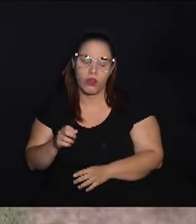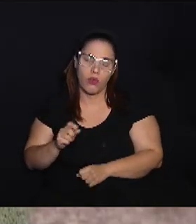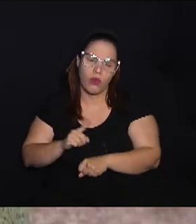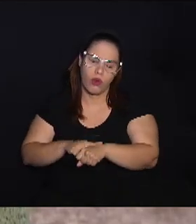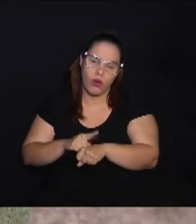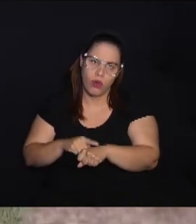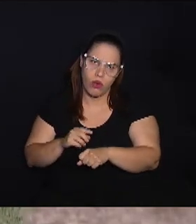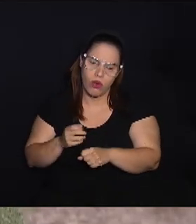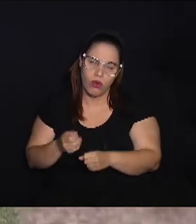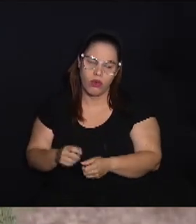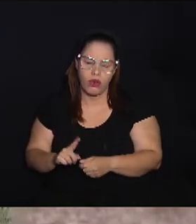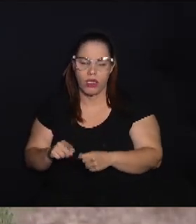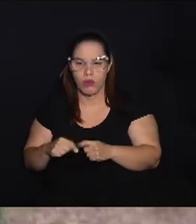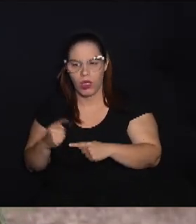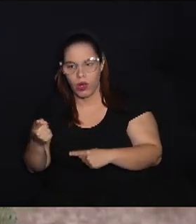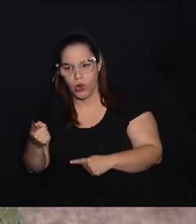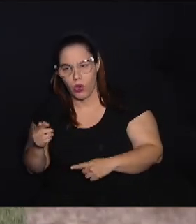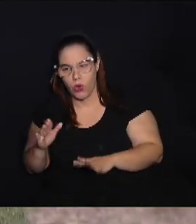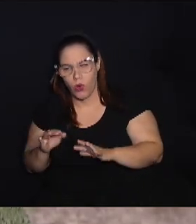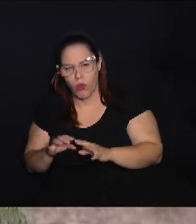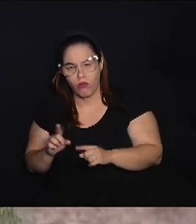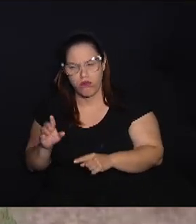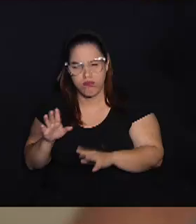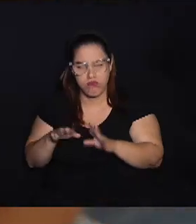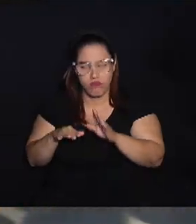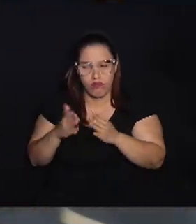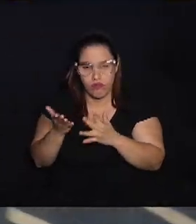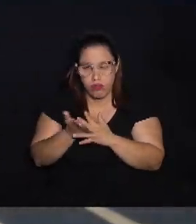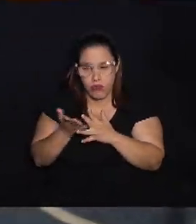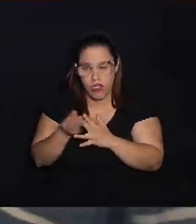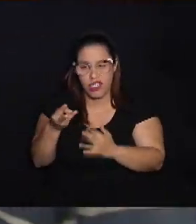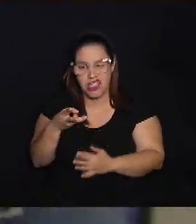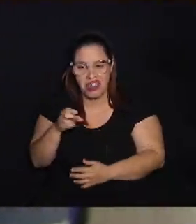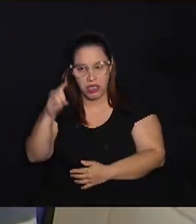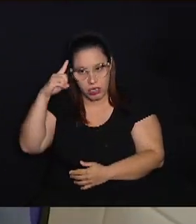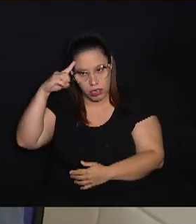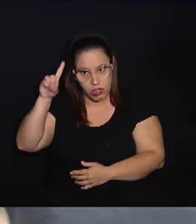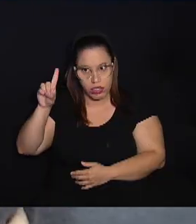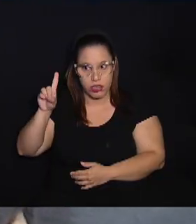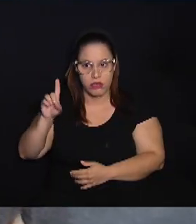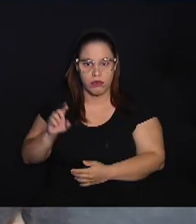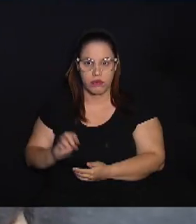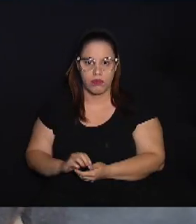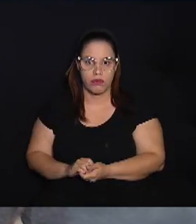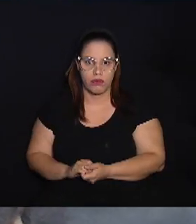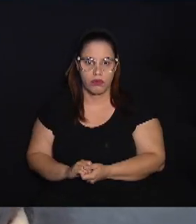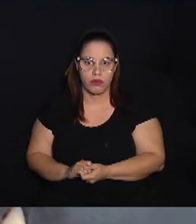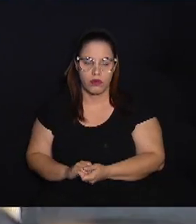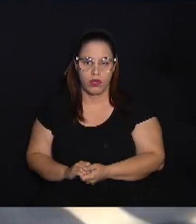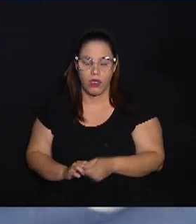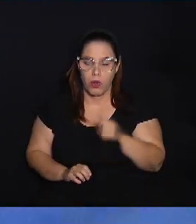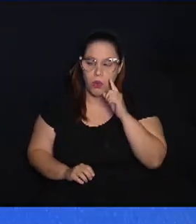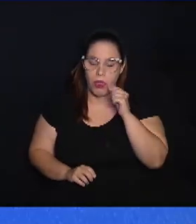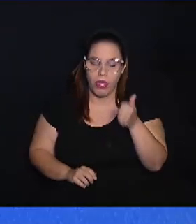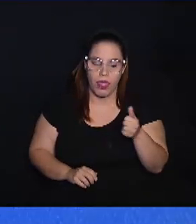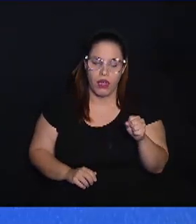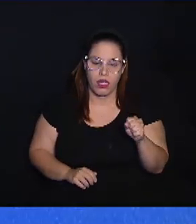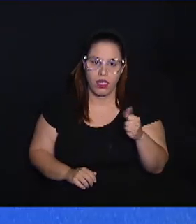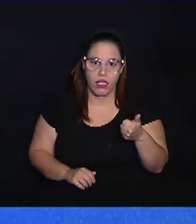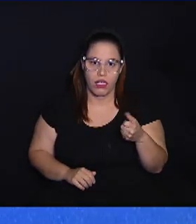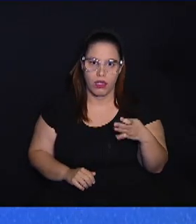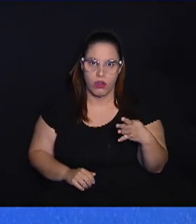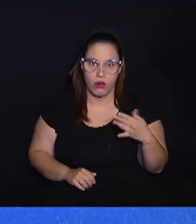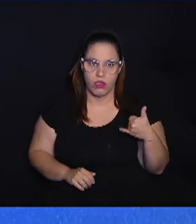vacinas e para algumas outras vacinas específicas um intervalo de 30 dias. E essa faixa etária que é o público-alvo de 10 a 14 anos, existe